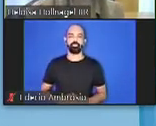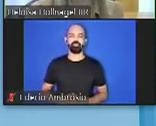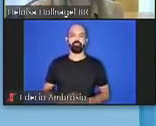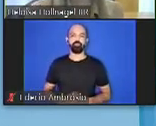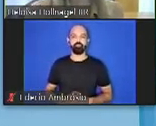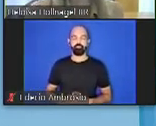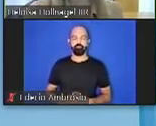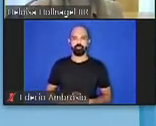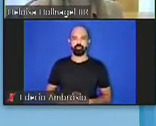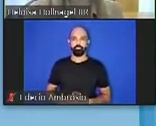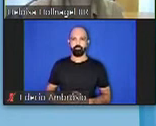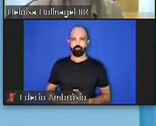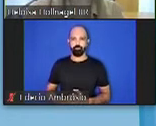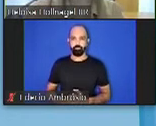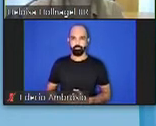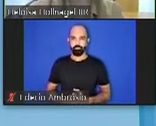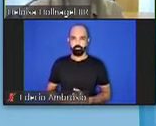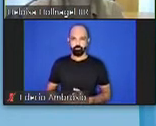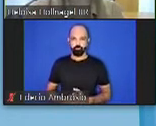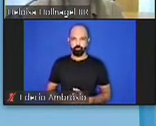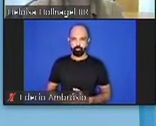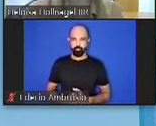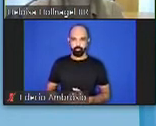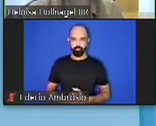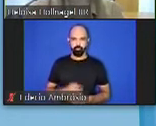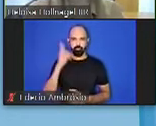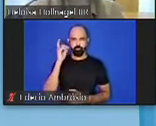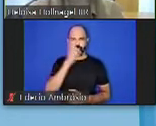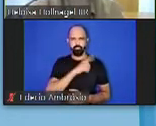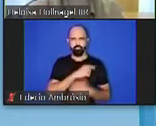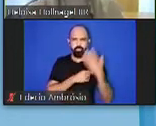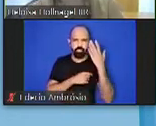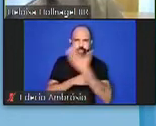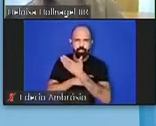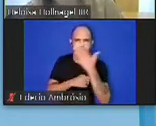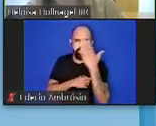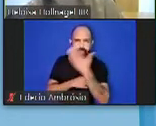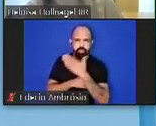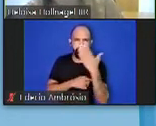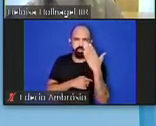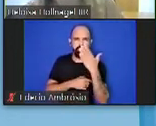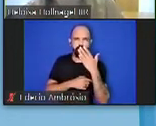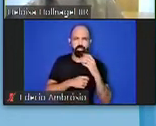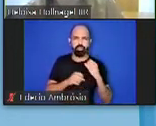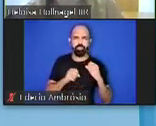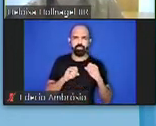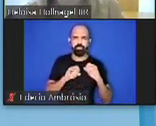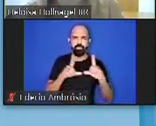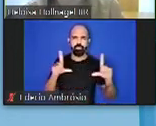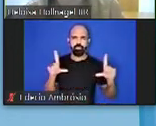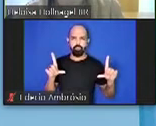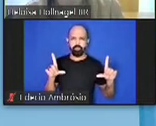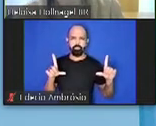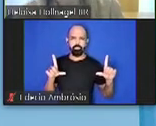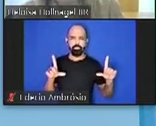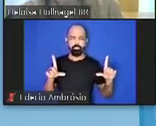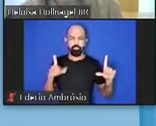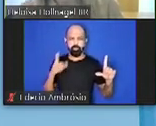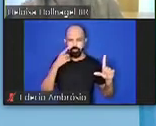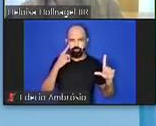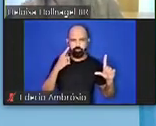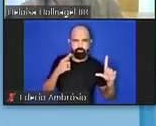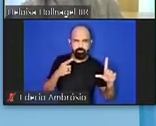Vou passar para o próximo. Eu estou com dificuldade de enxergar aqui a nossa apresentação. Deixa eu ver.